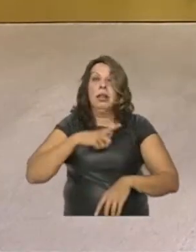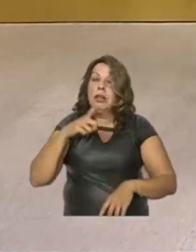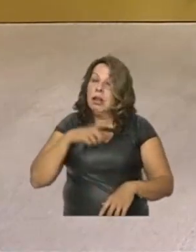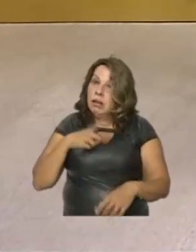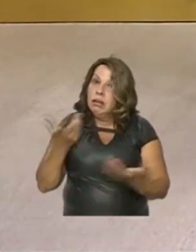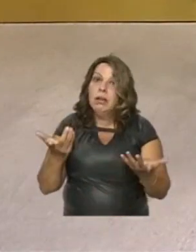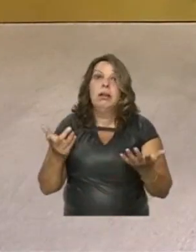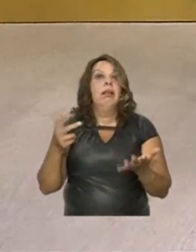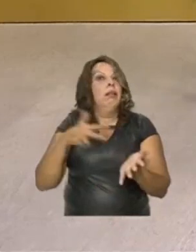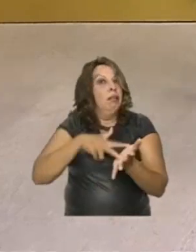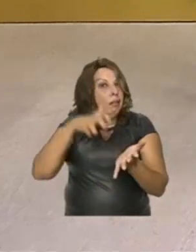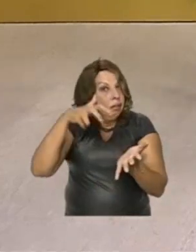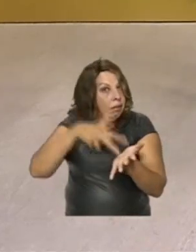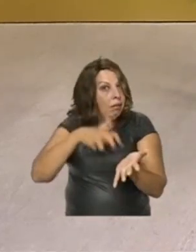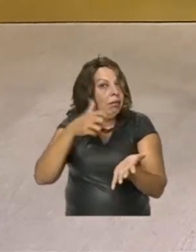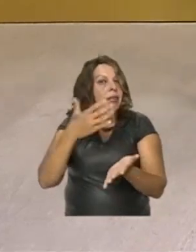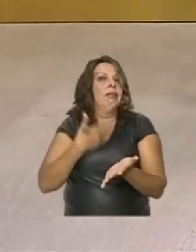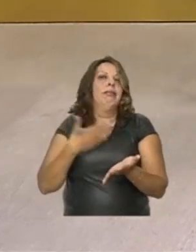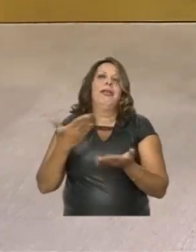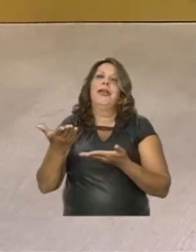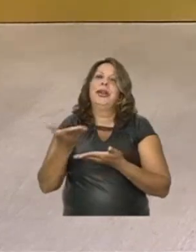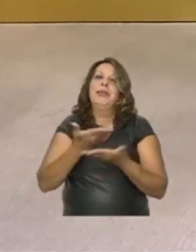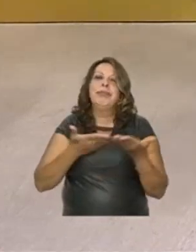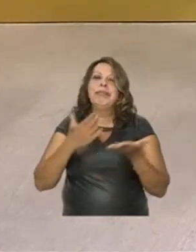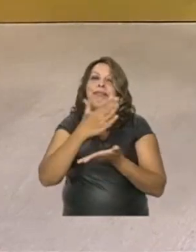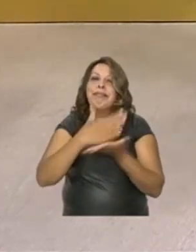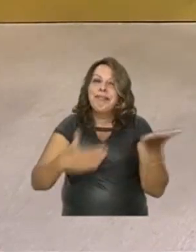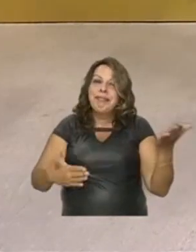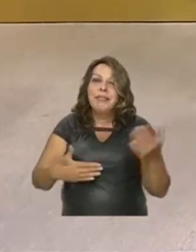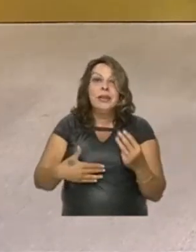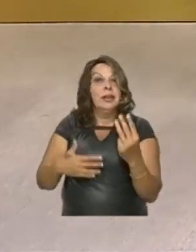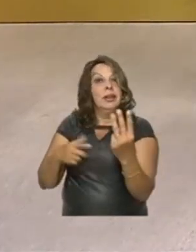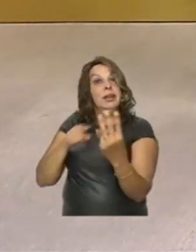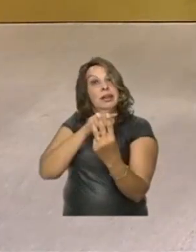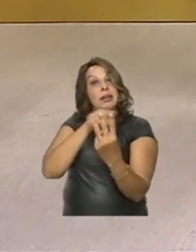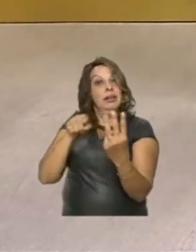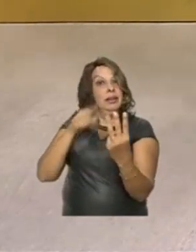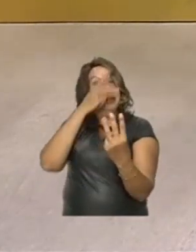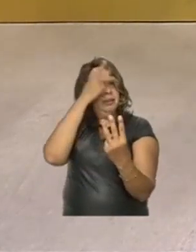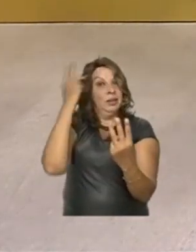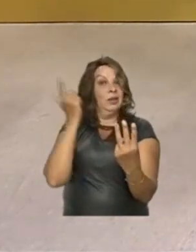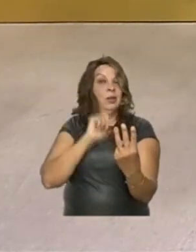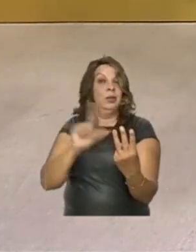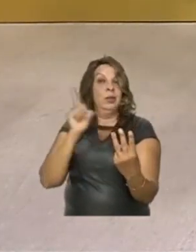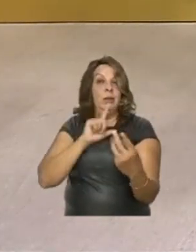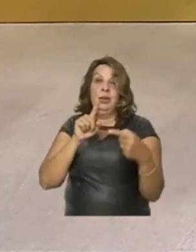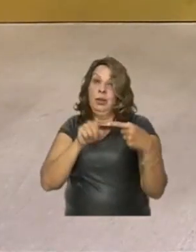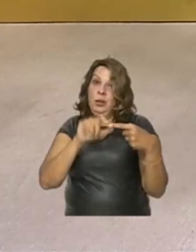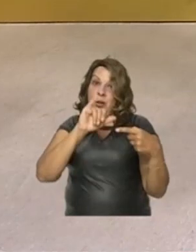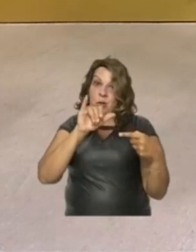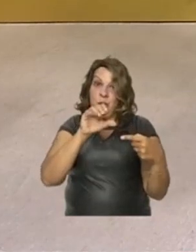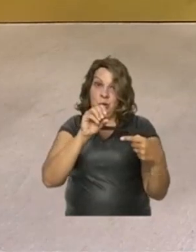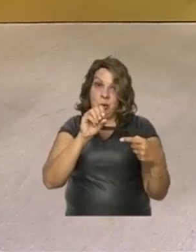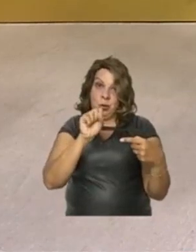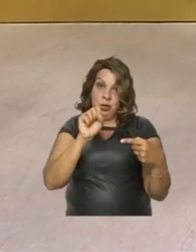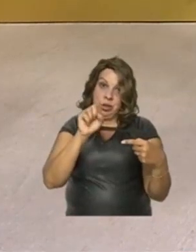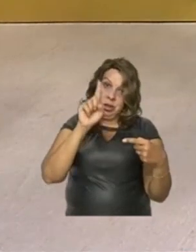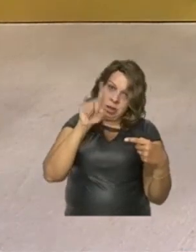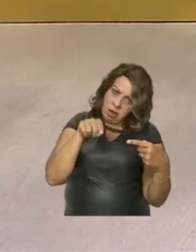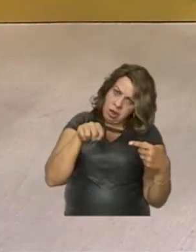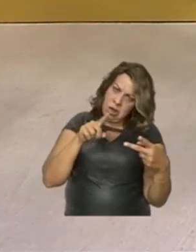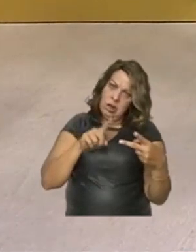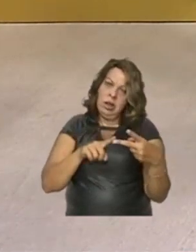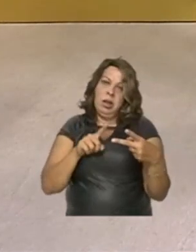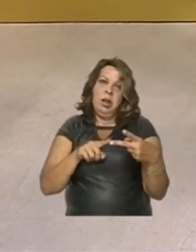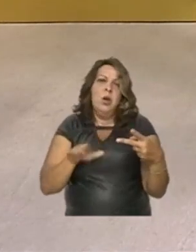e trouxe alegria compartilhada. É verdade, olha só, foram três contemplados, né? O José Carlos, quem mais?